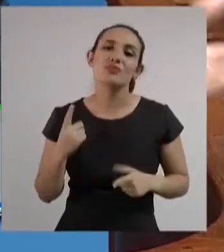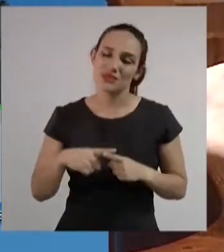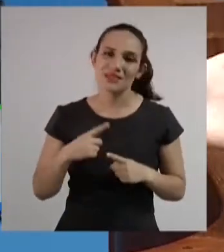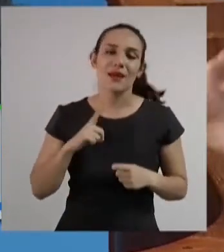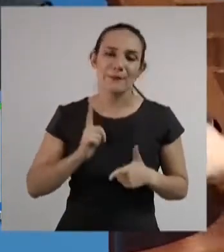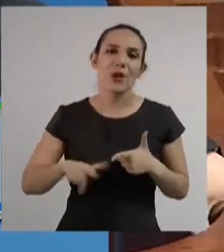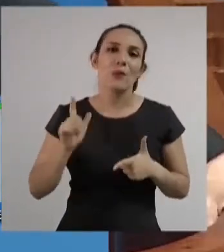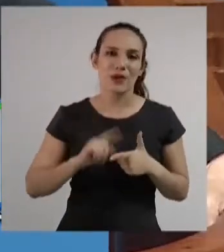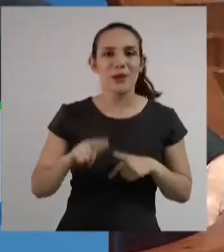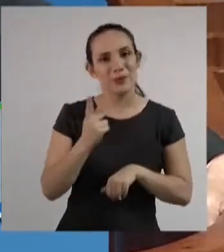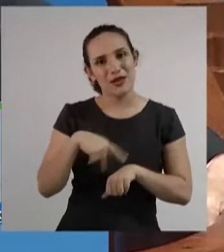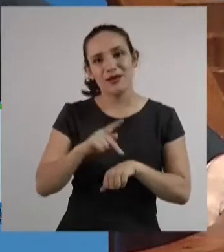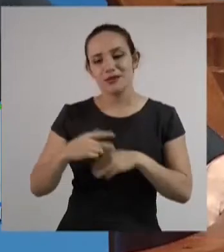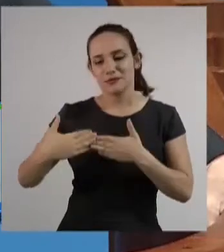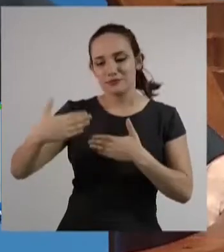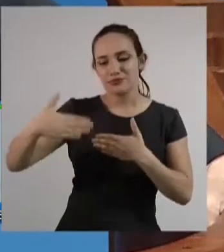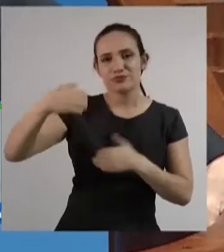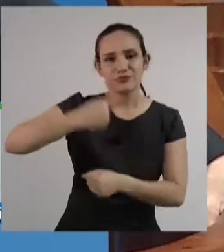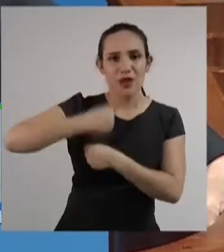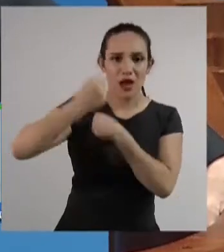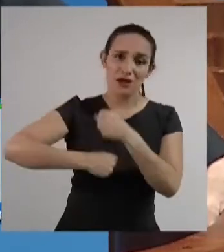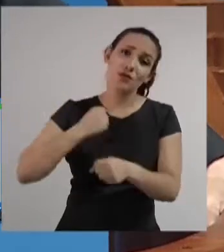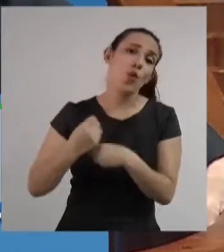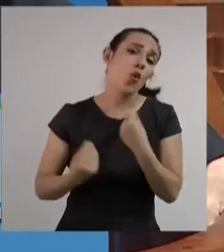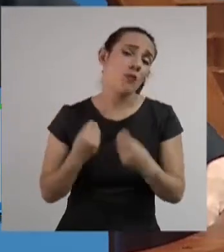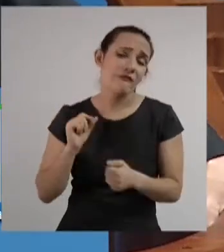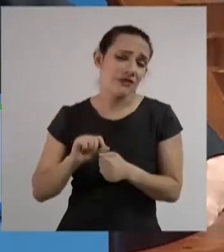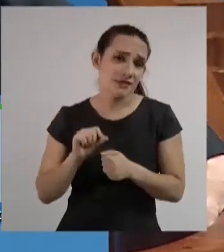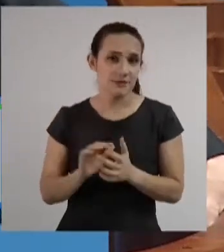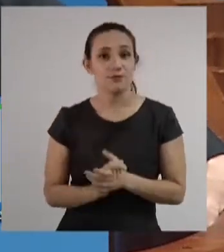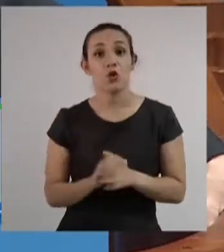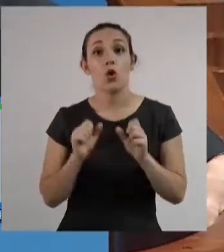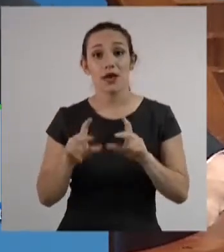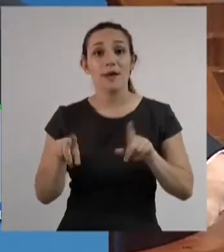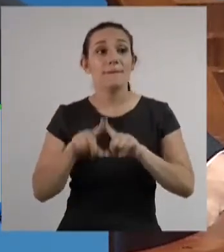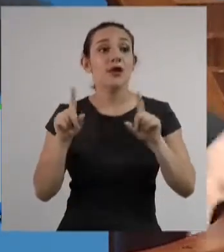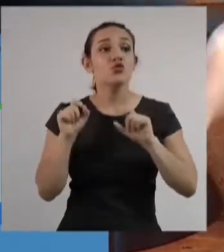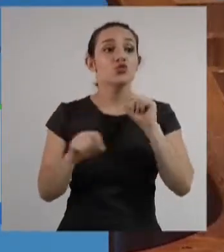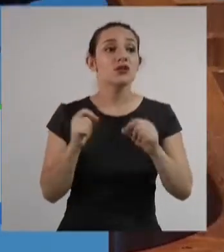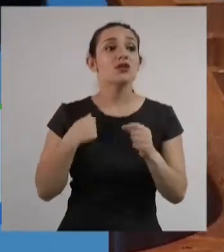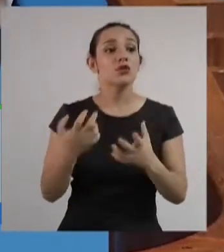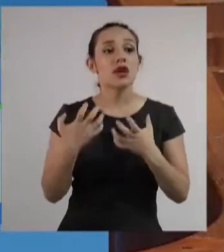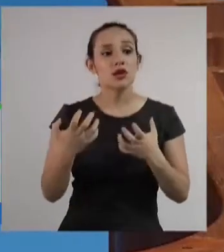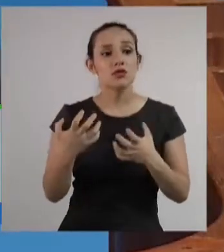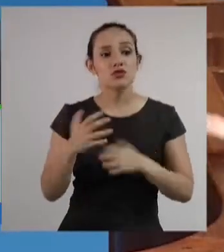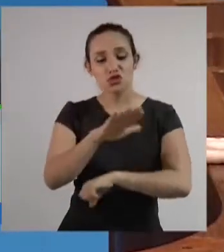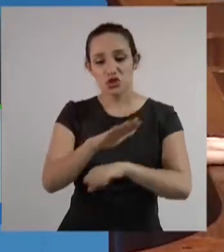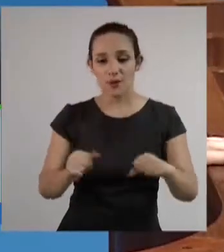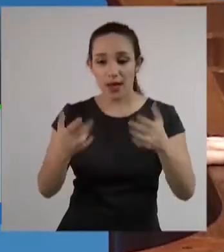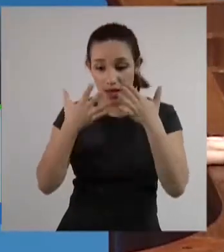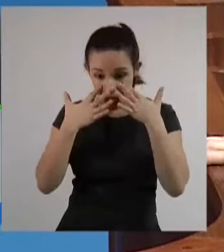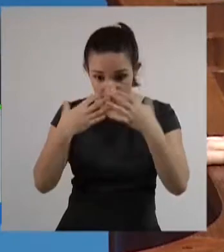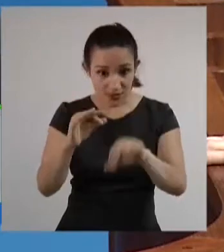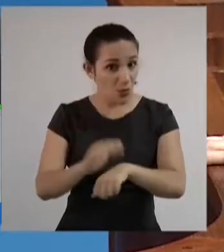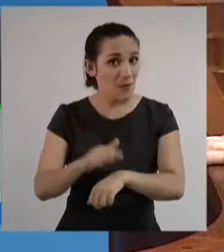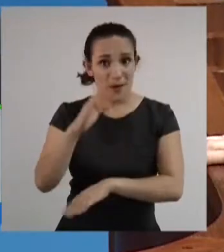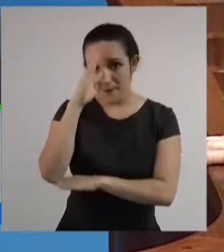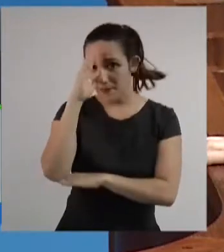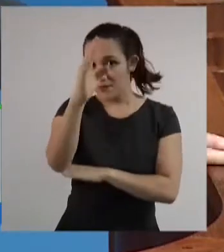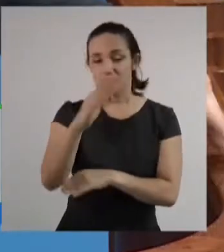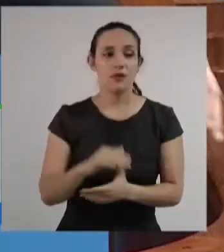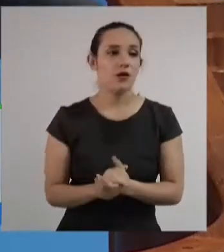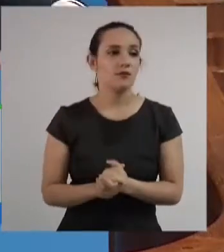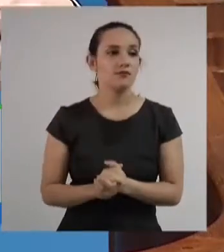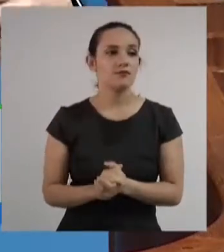problemas do país a partir do ano que vem. Mas eu queria chamar a atenção para a principal pasta do governo,